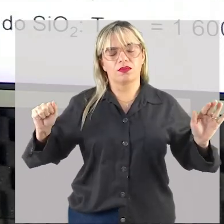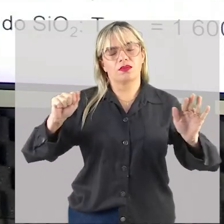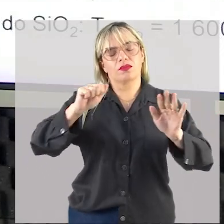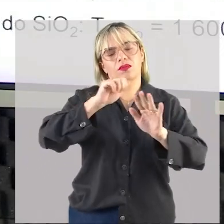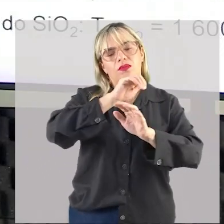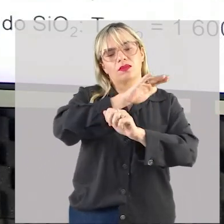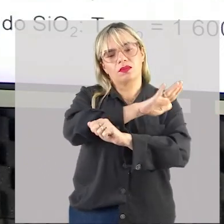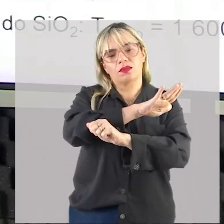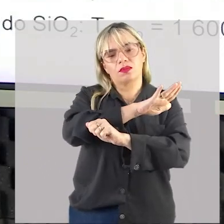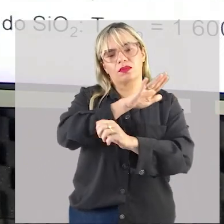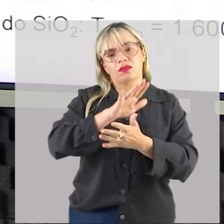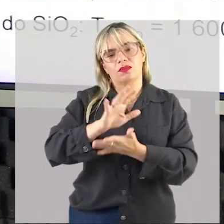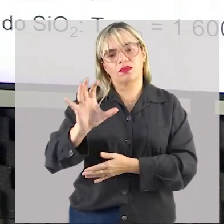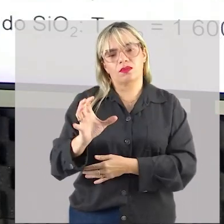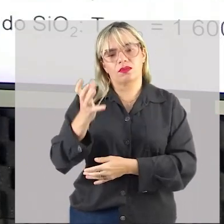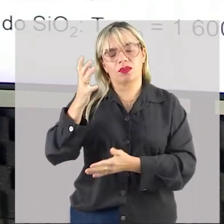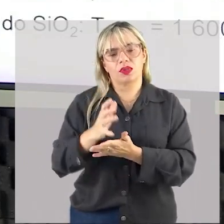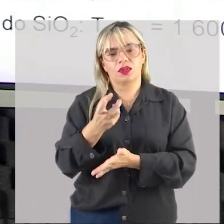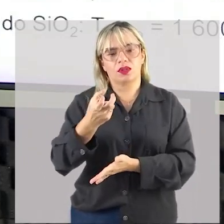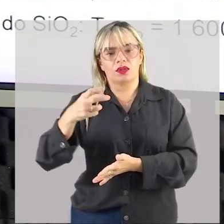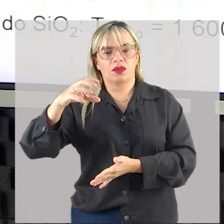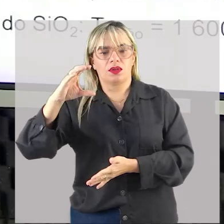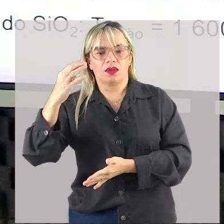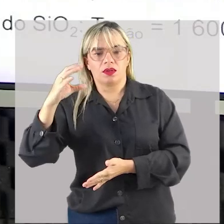graus e 12 graus.